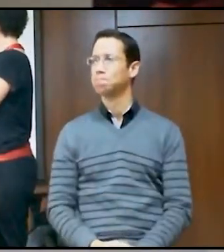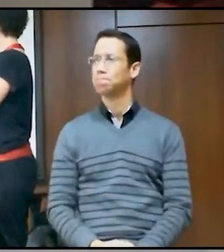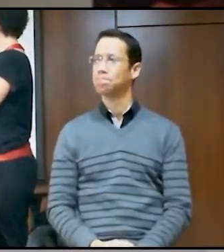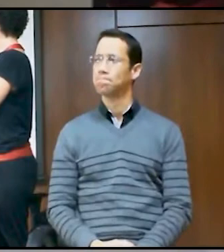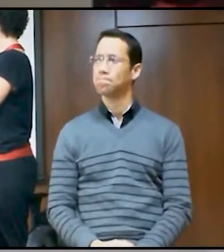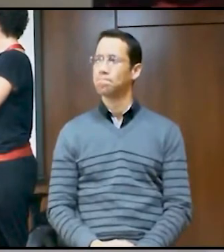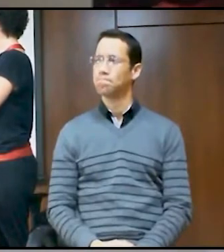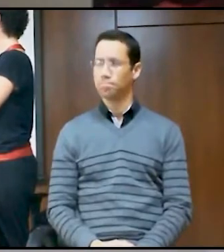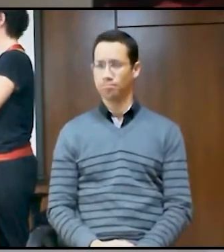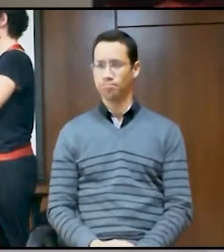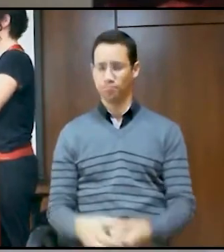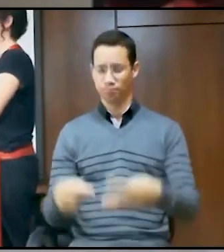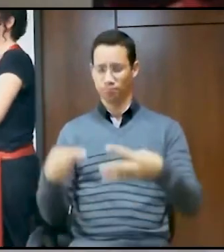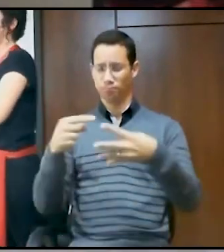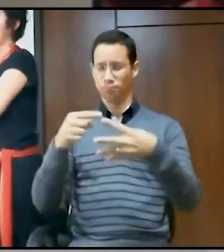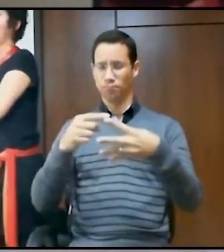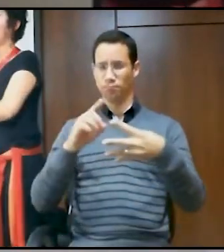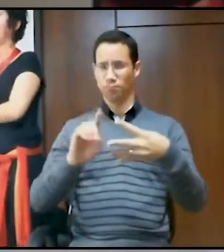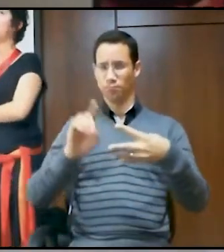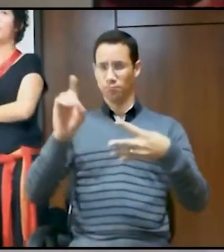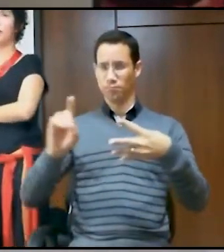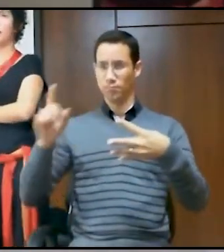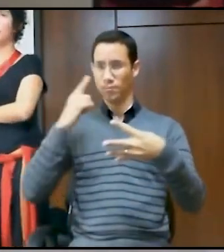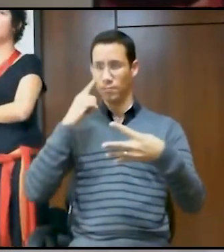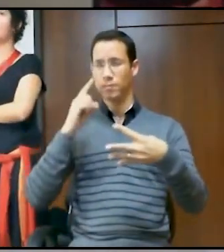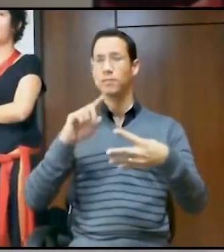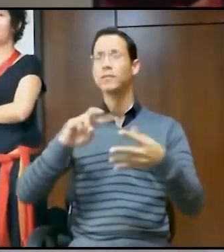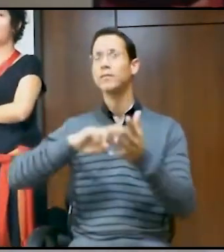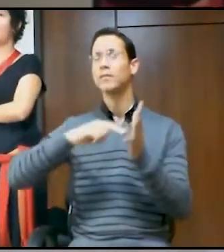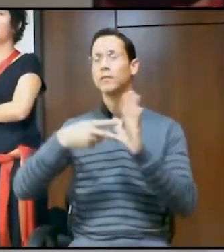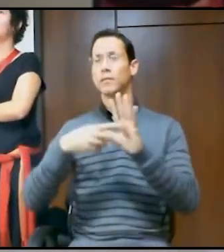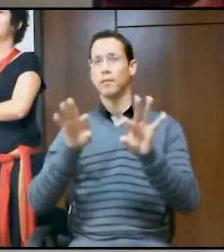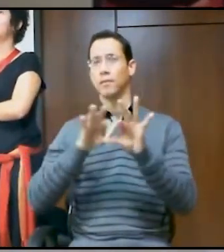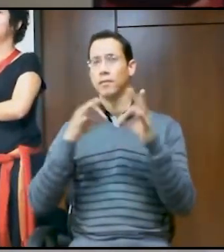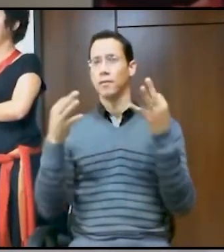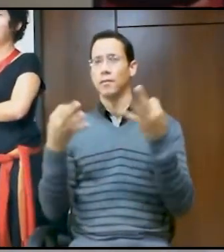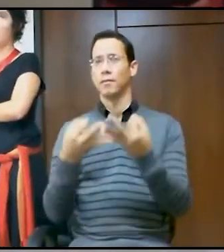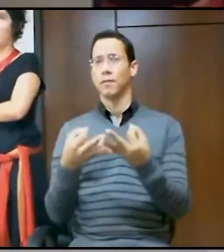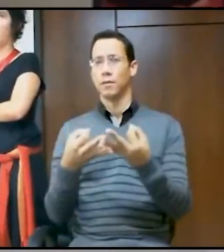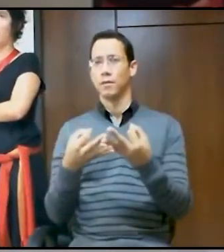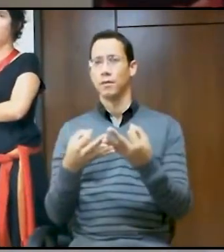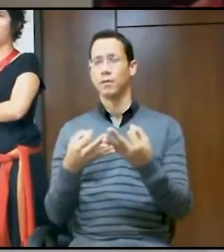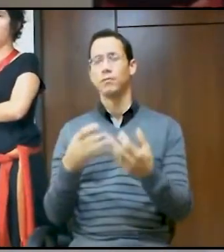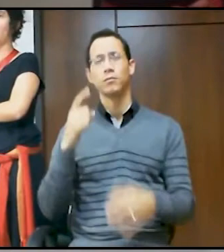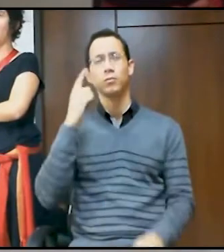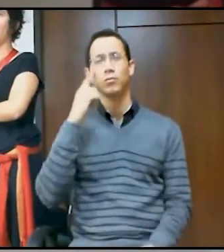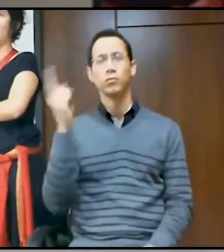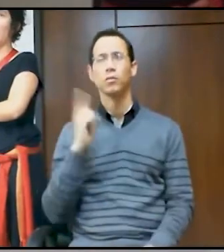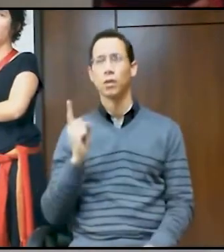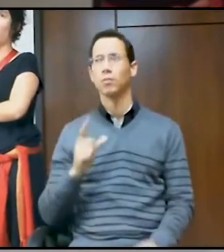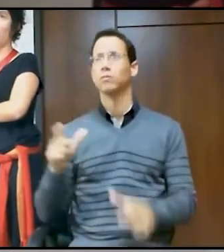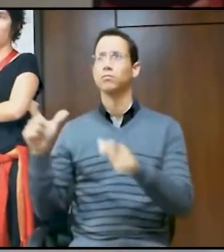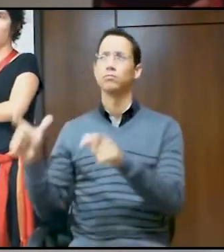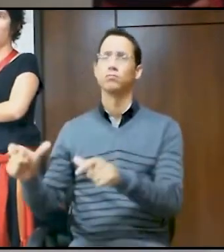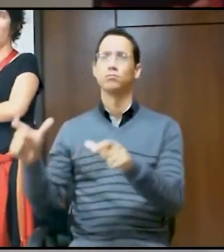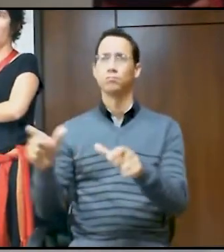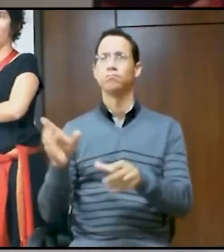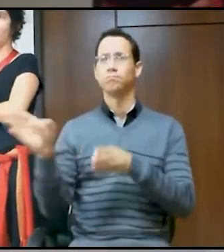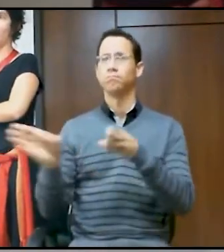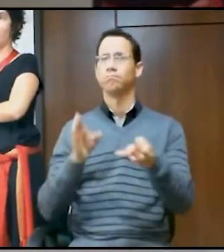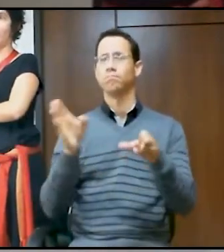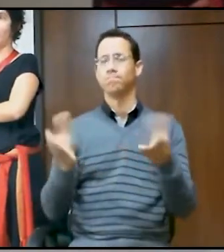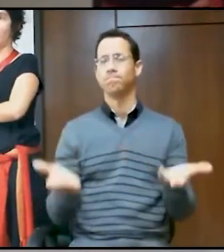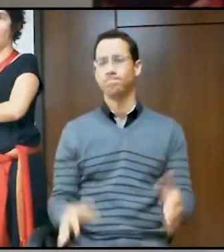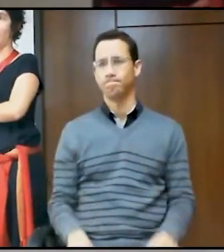ônus excessivo de aluguel, significa que as famílias estão sem saber para onde ir e as ocupações